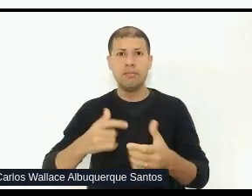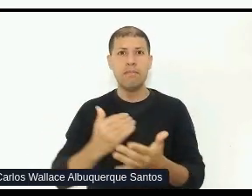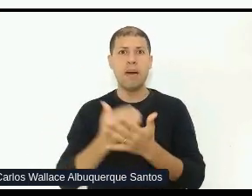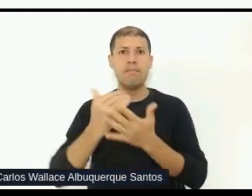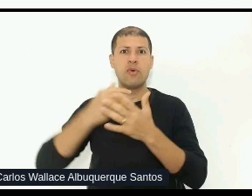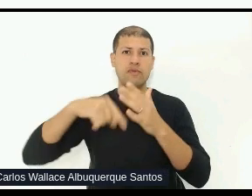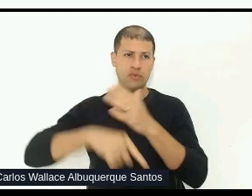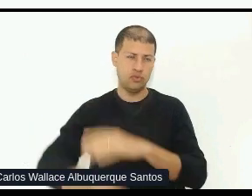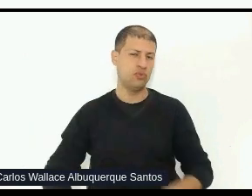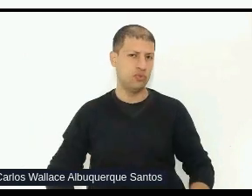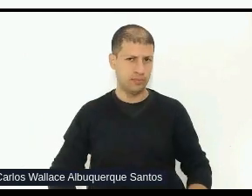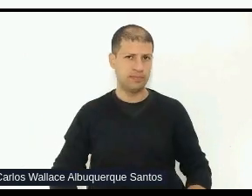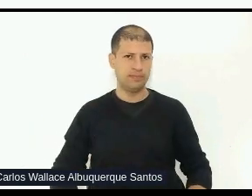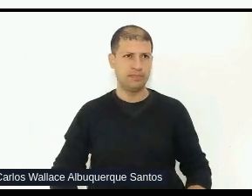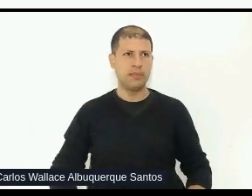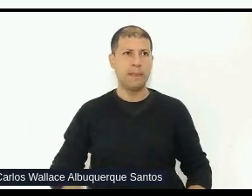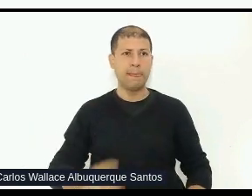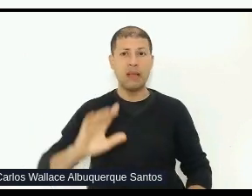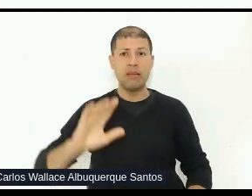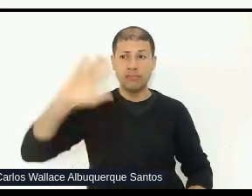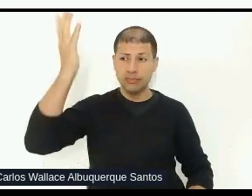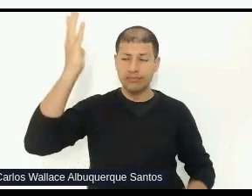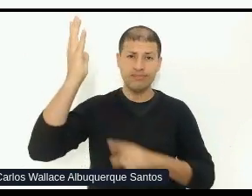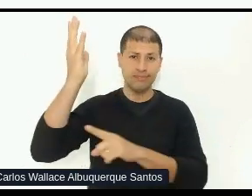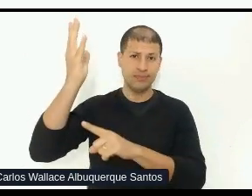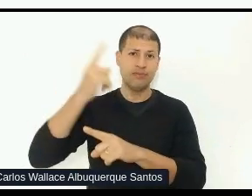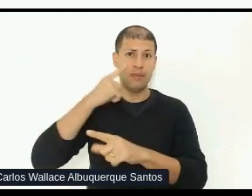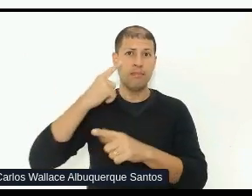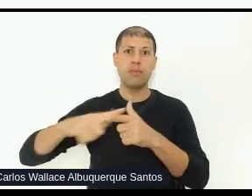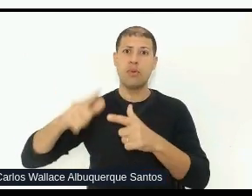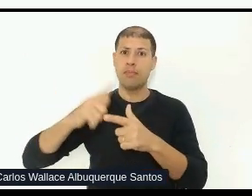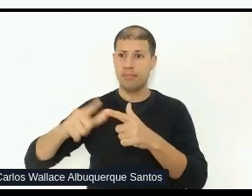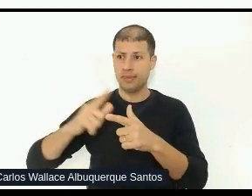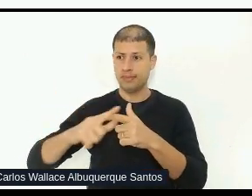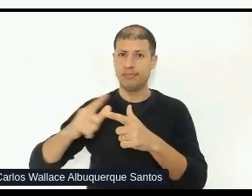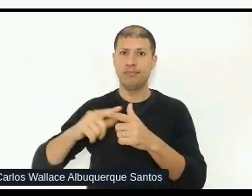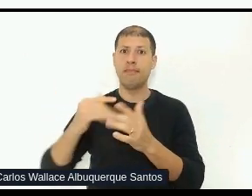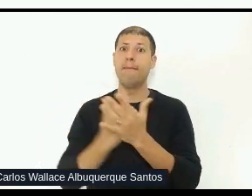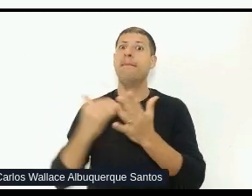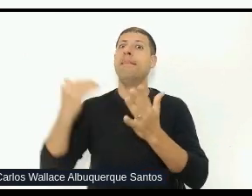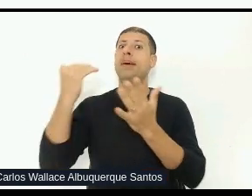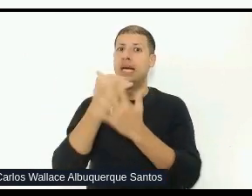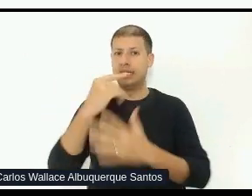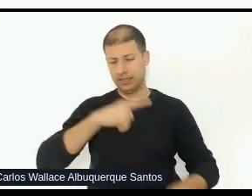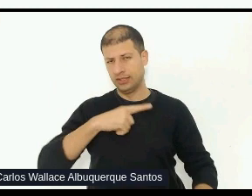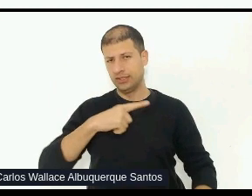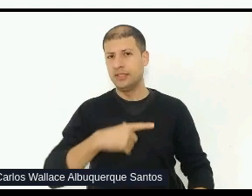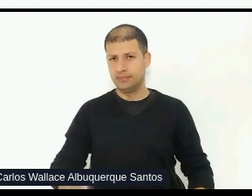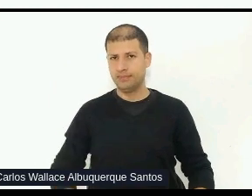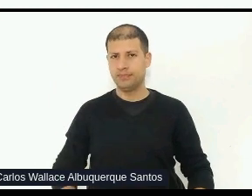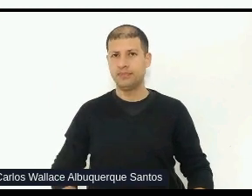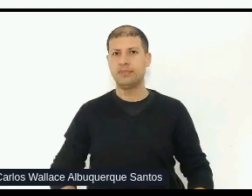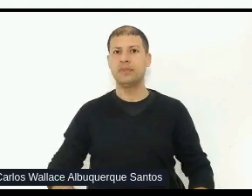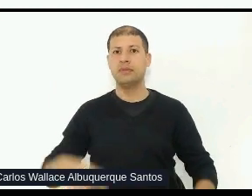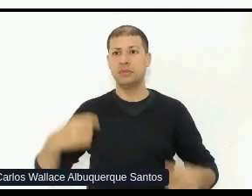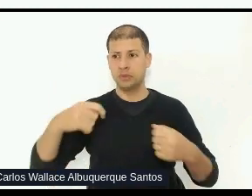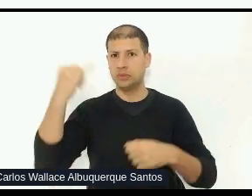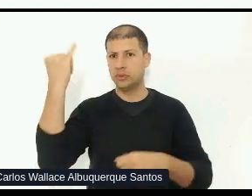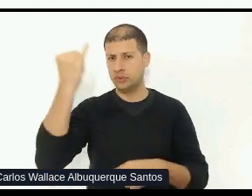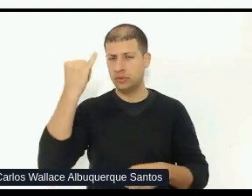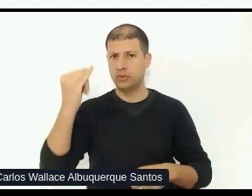Os incidentes são sinais de problemas maiores. E é necessário incorporar